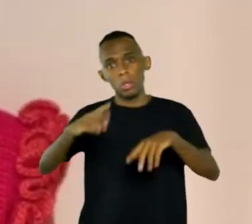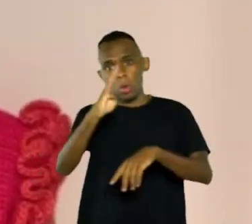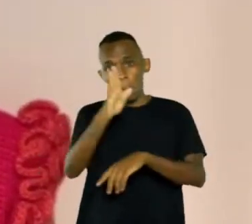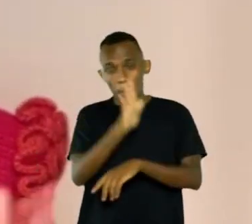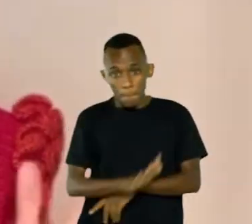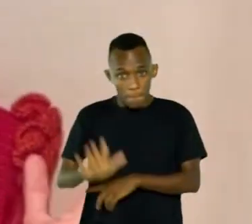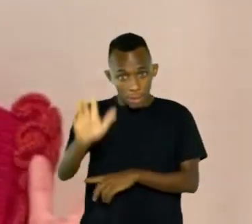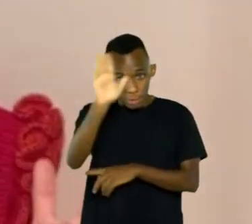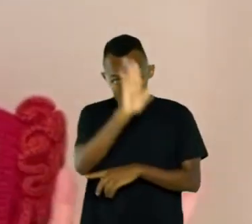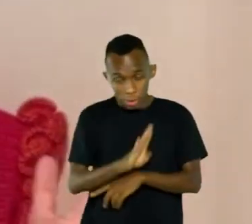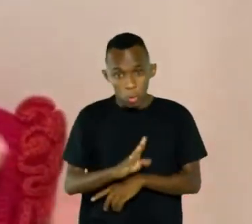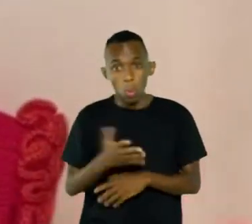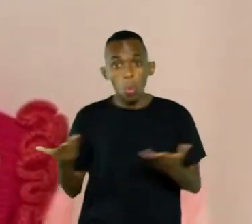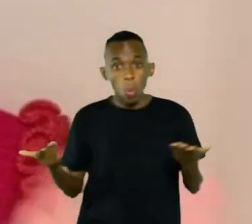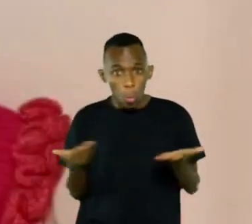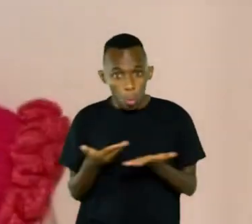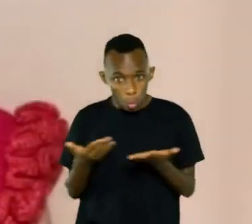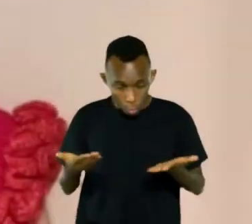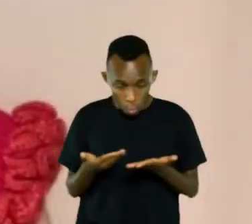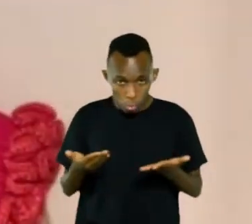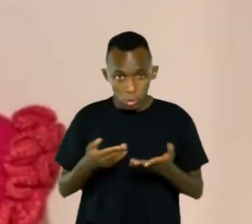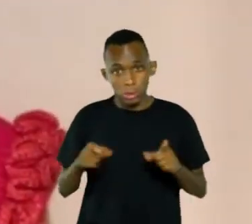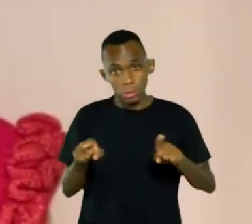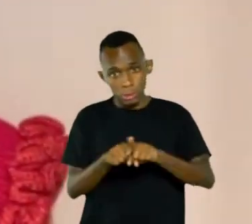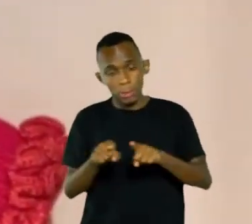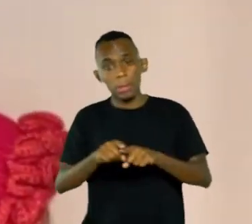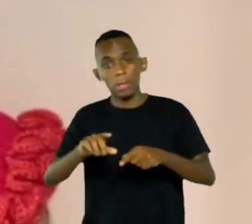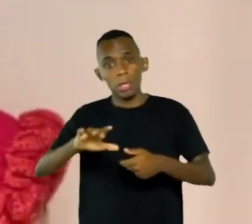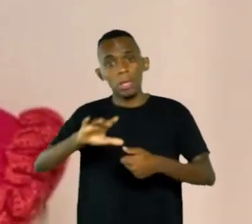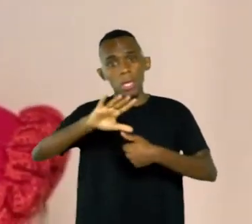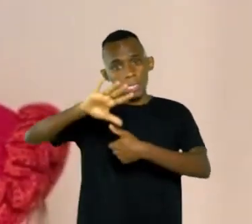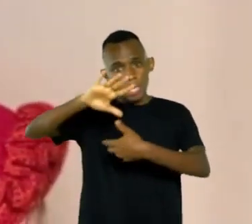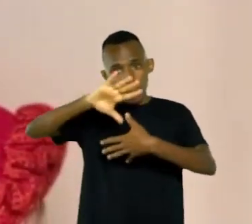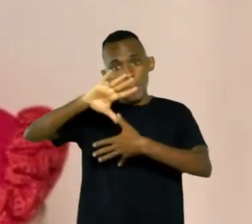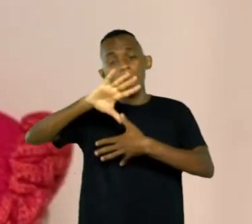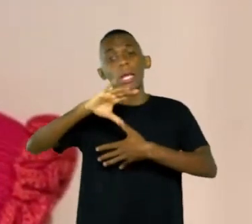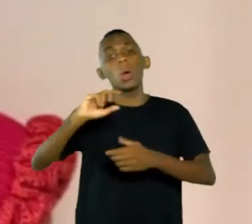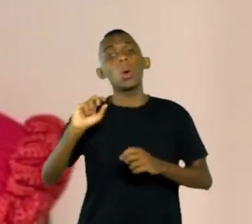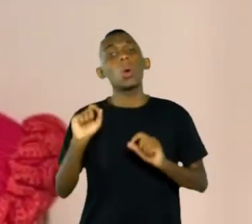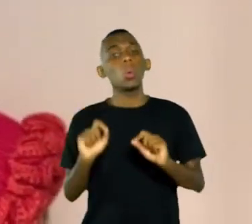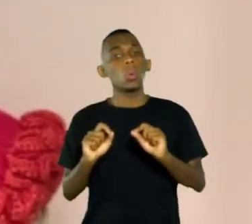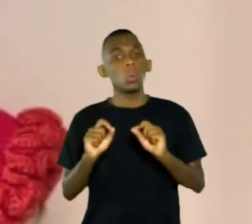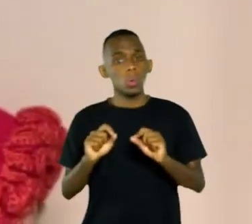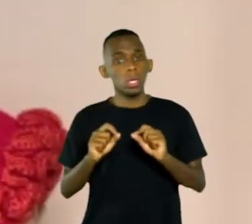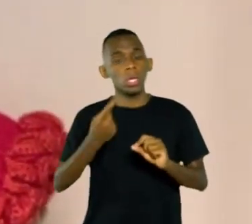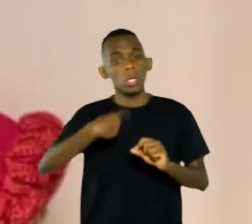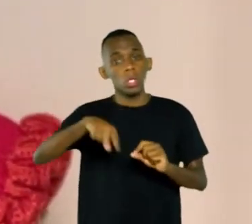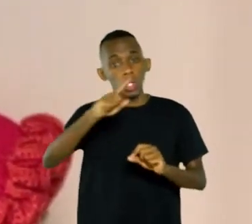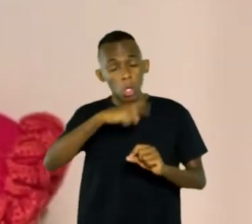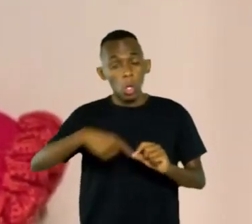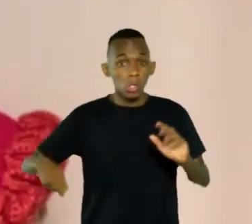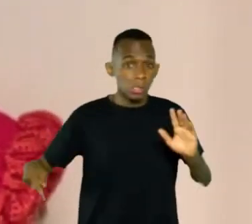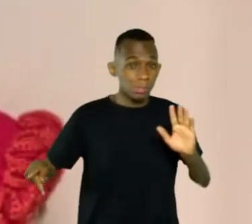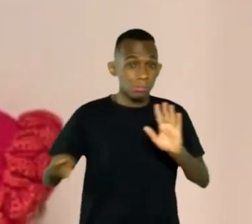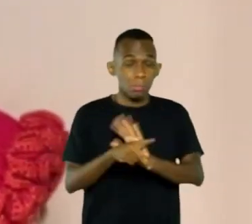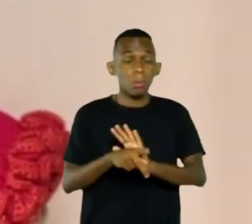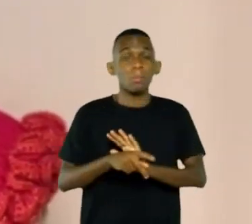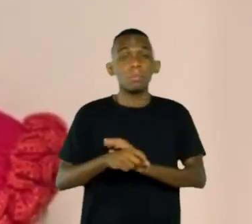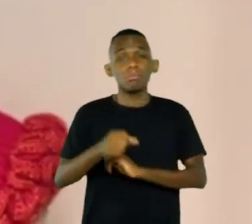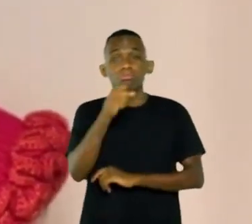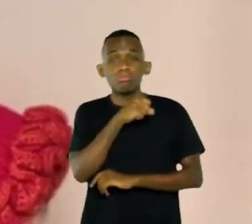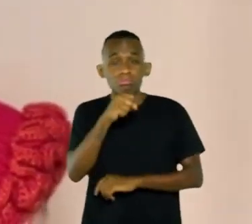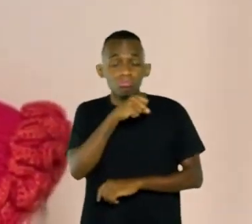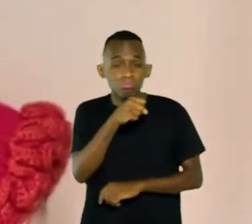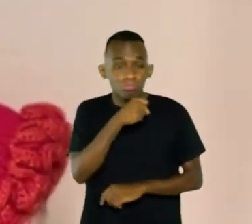país que é o Brasil e a América Latina como um todo, nós somos o continente que envelhece com maior